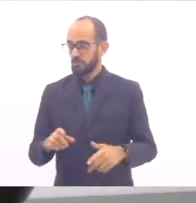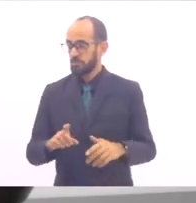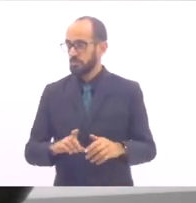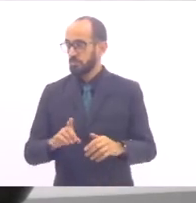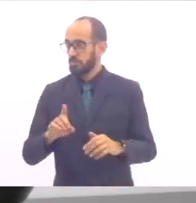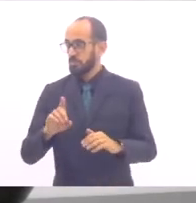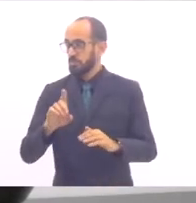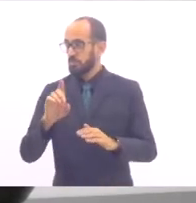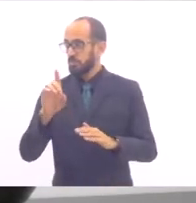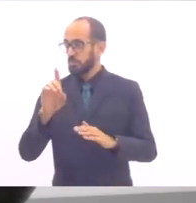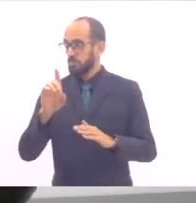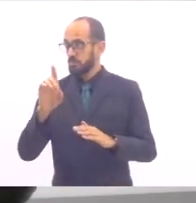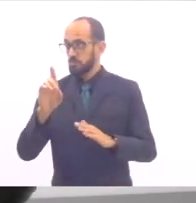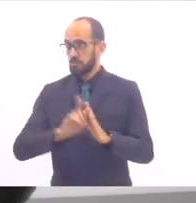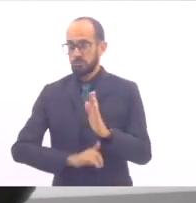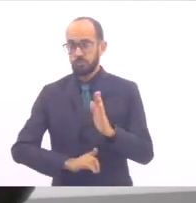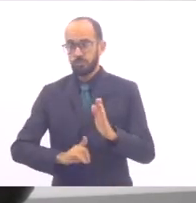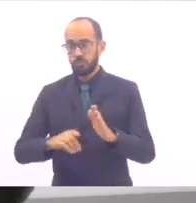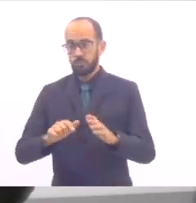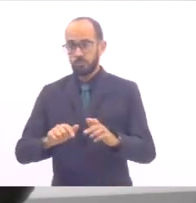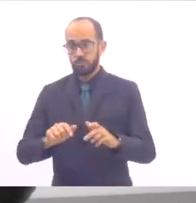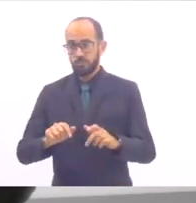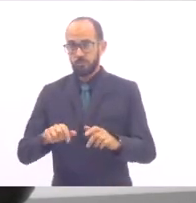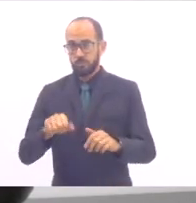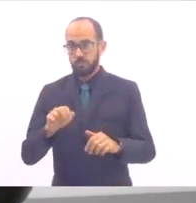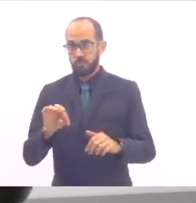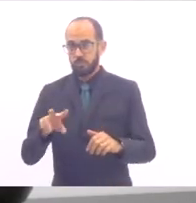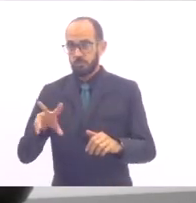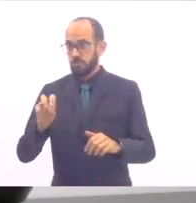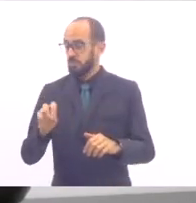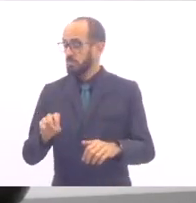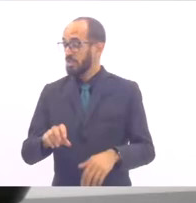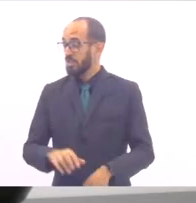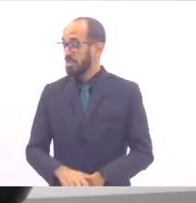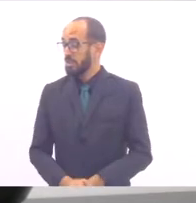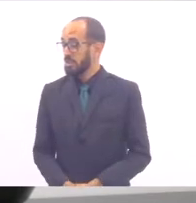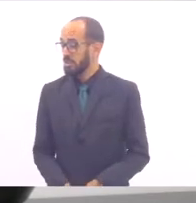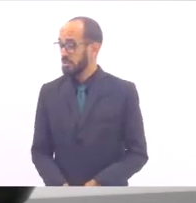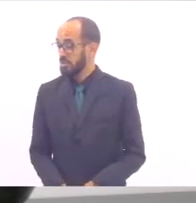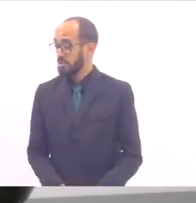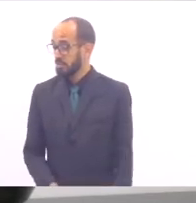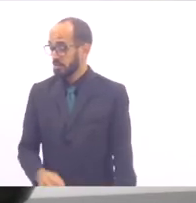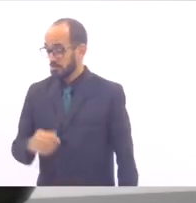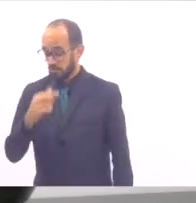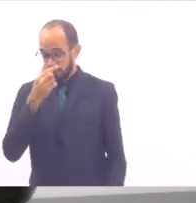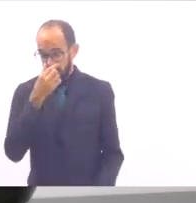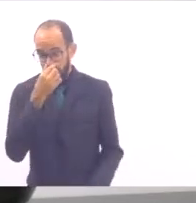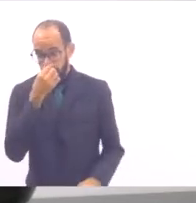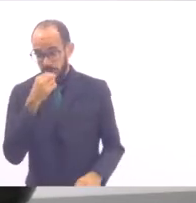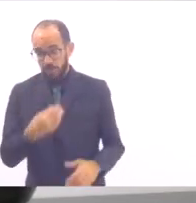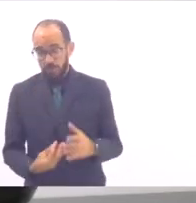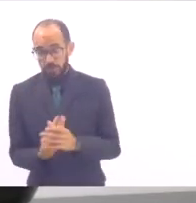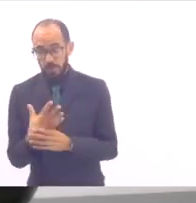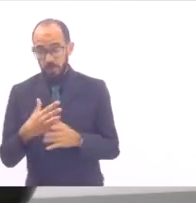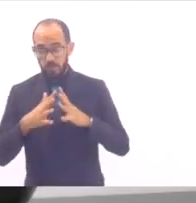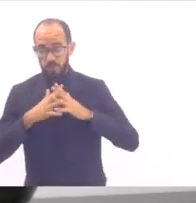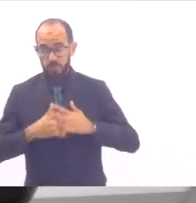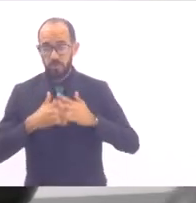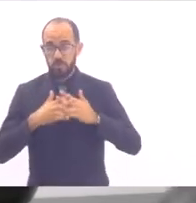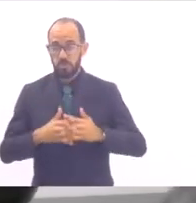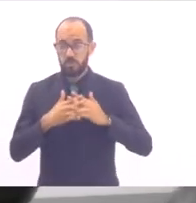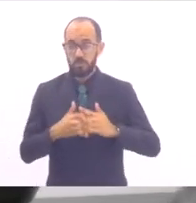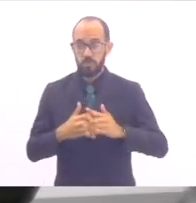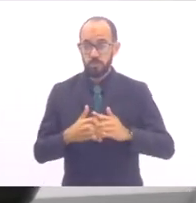dela como ativo, né, e isso causava realmente um conflito. E creio que esse